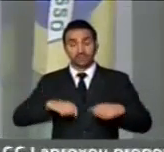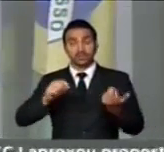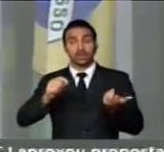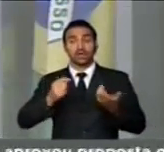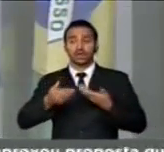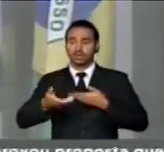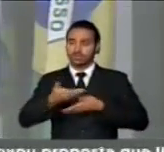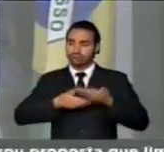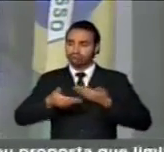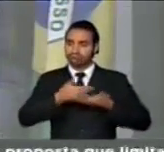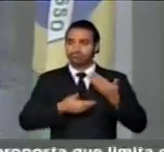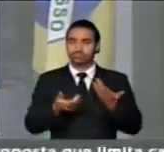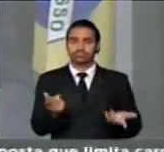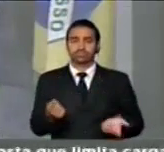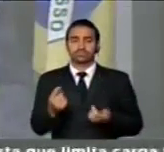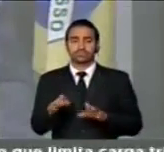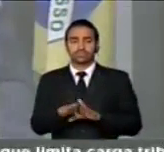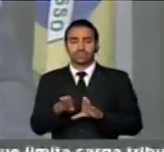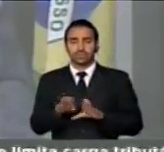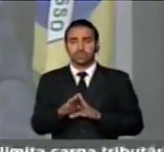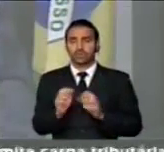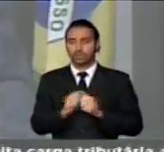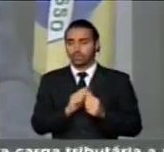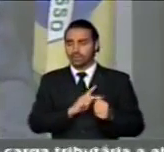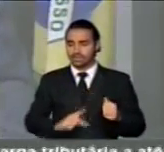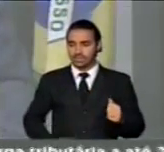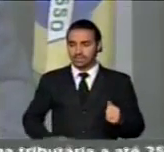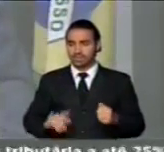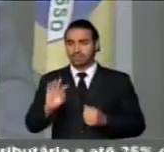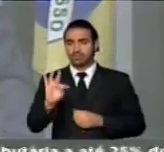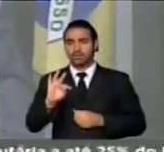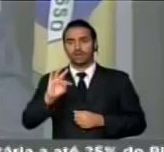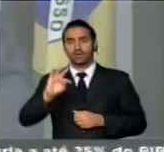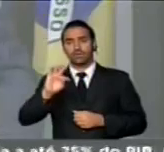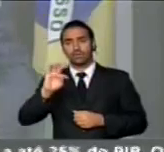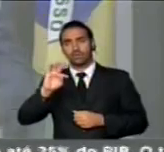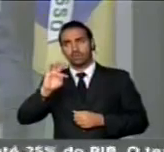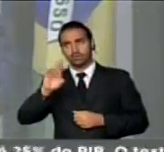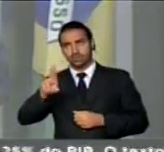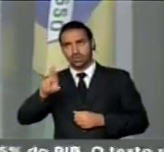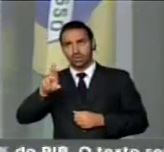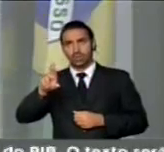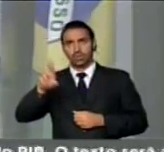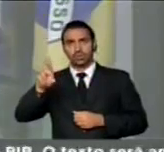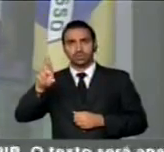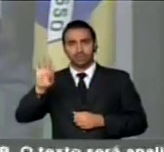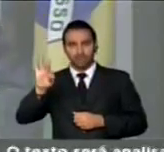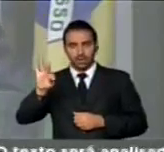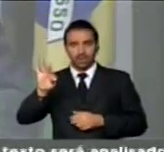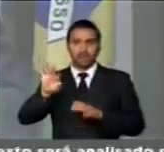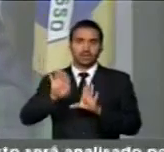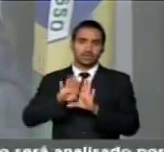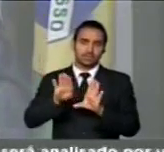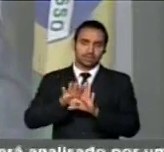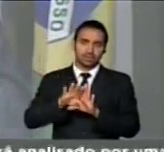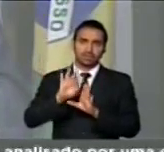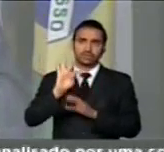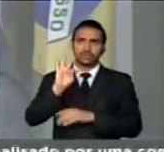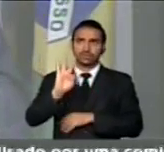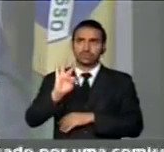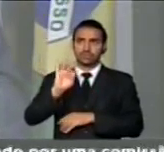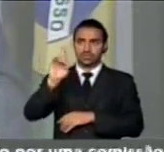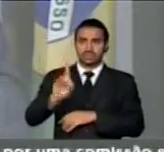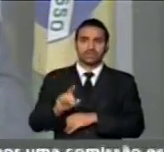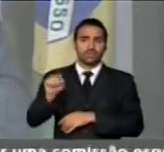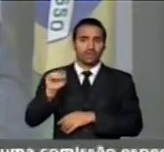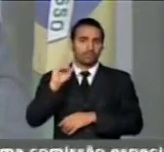construir entendimento, ouvindo também os presidentes dos tribunais regionais do trabalho, ouvir a direção do Tribunal Regional do Trabalho